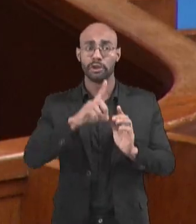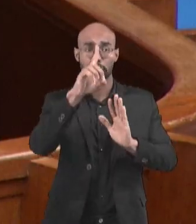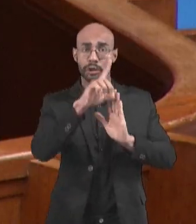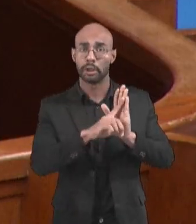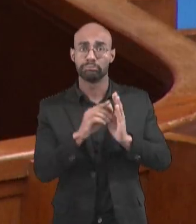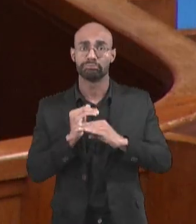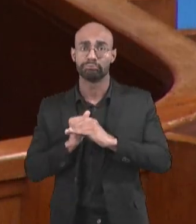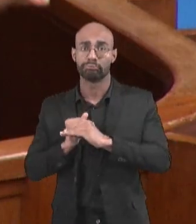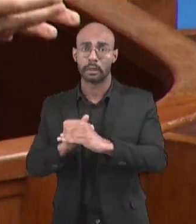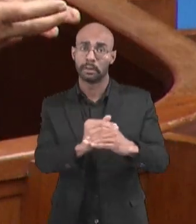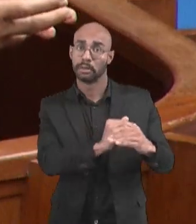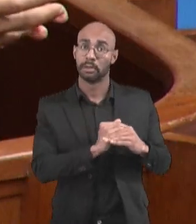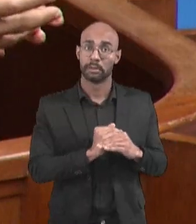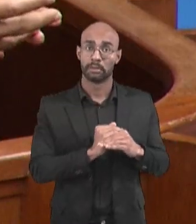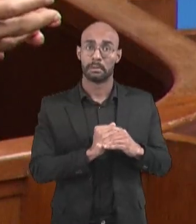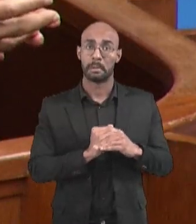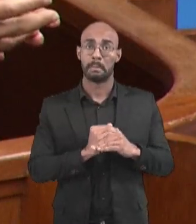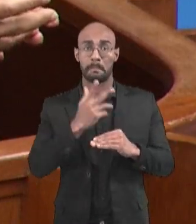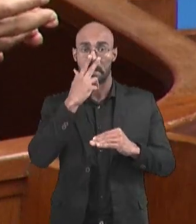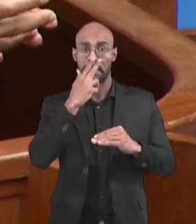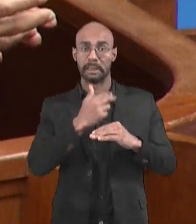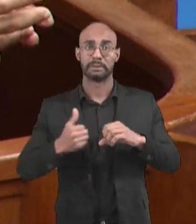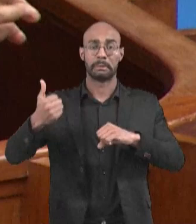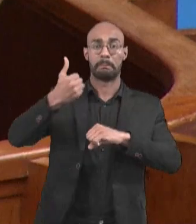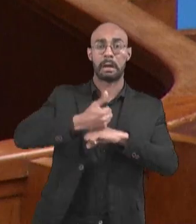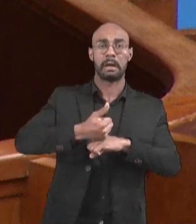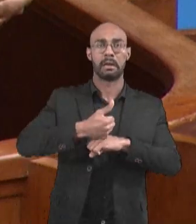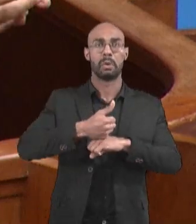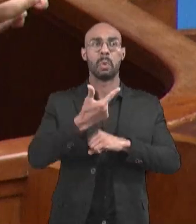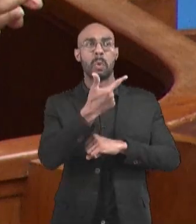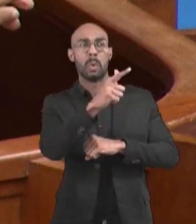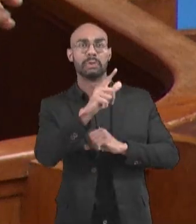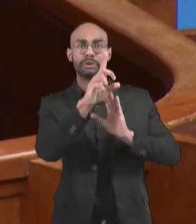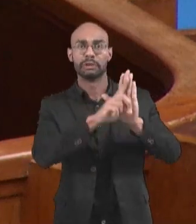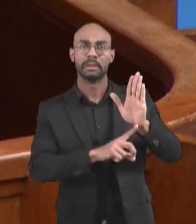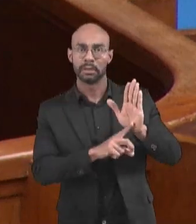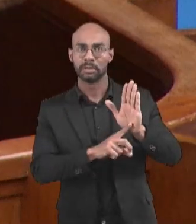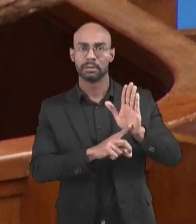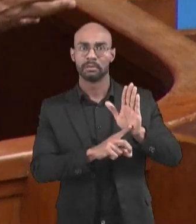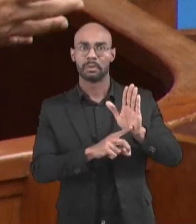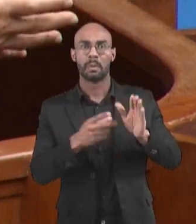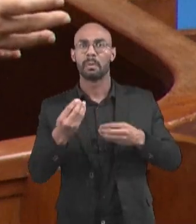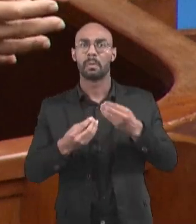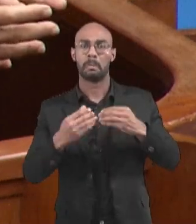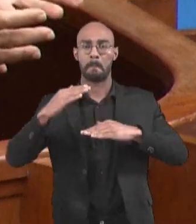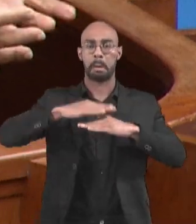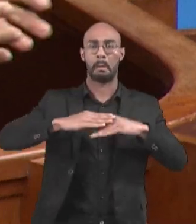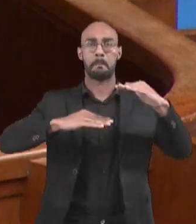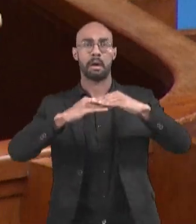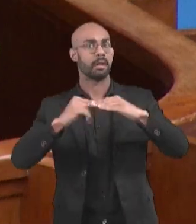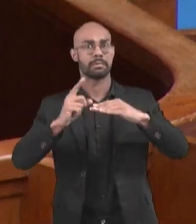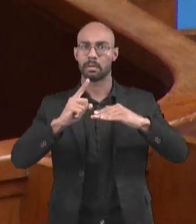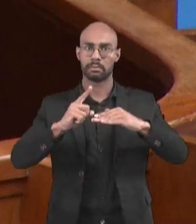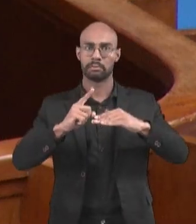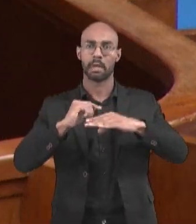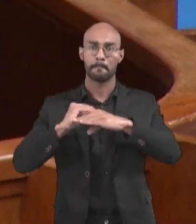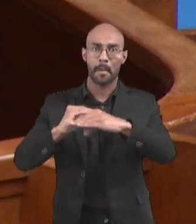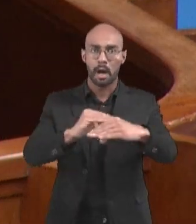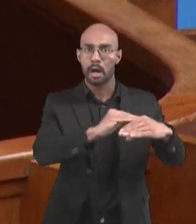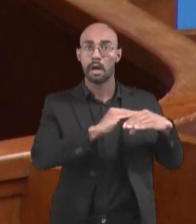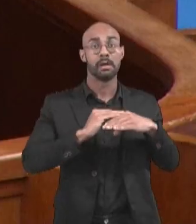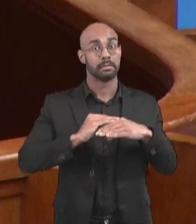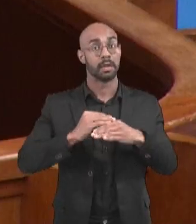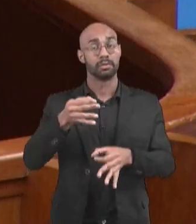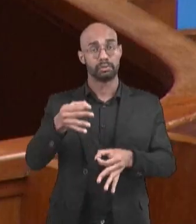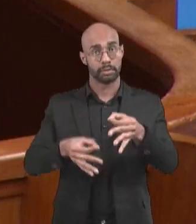direitos que sobrepõem a outro direito. O direito de um não pode o outro sobrepor. Quem tem que decidir isso é